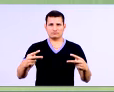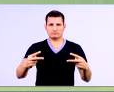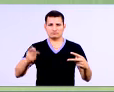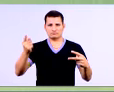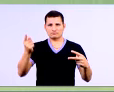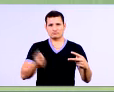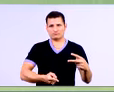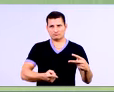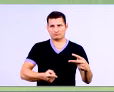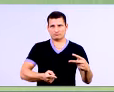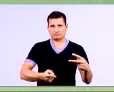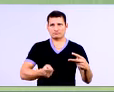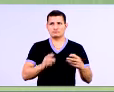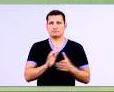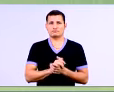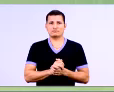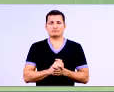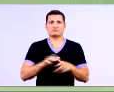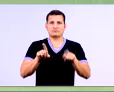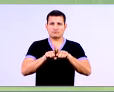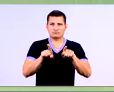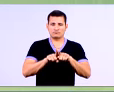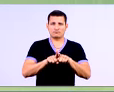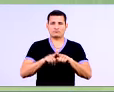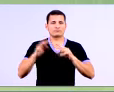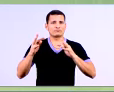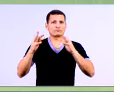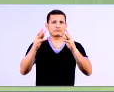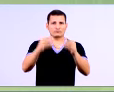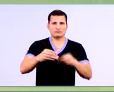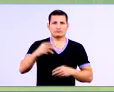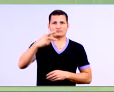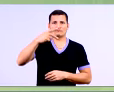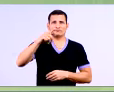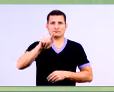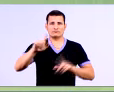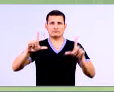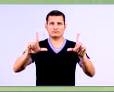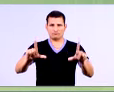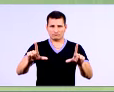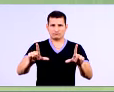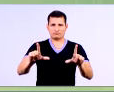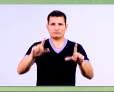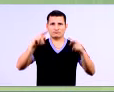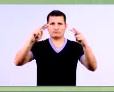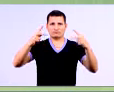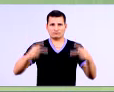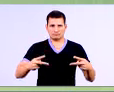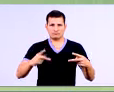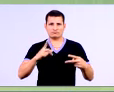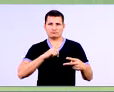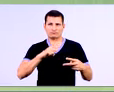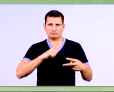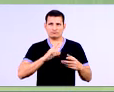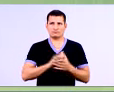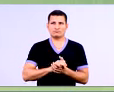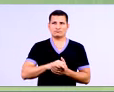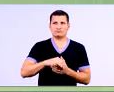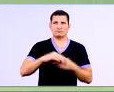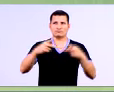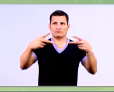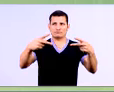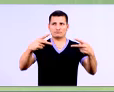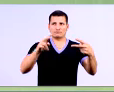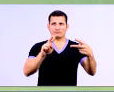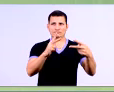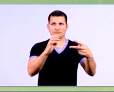aula que toda a página HTML, a estrutura básica, possui um cabeçalho, que é o head, possui